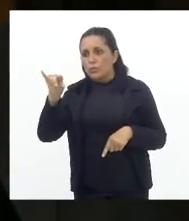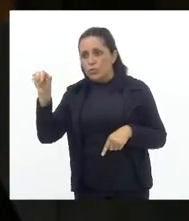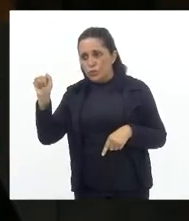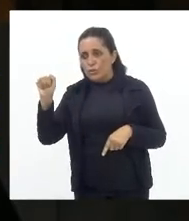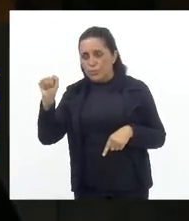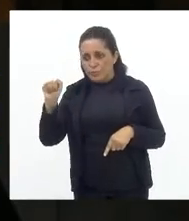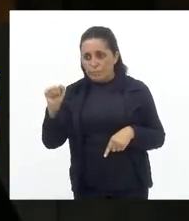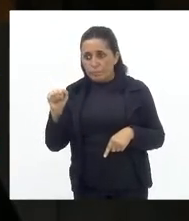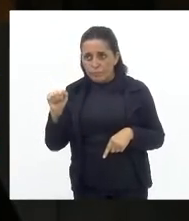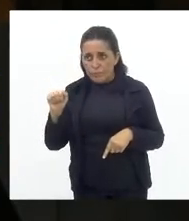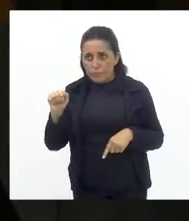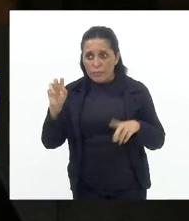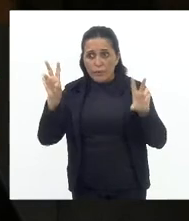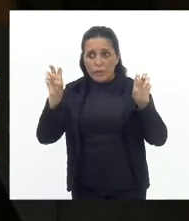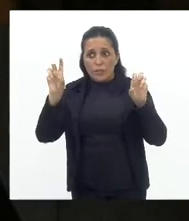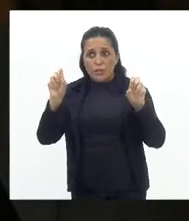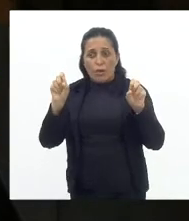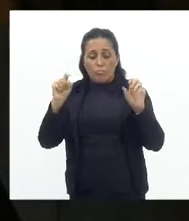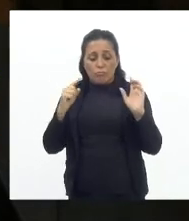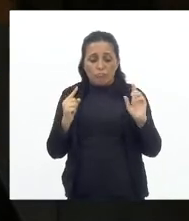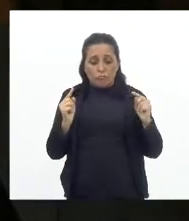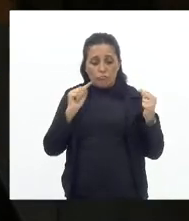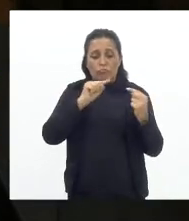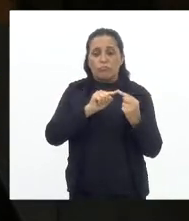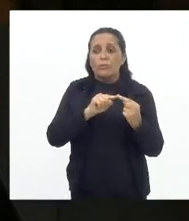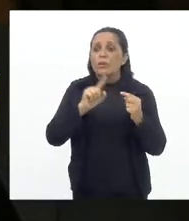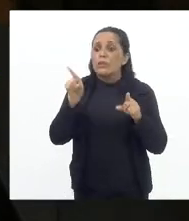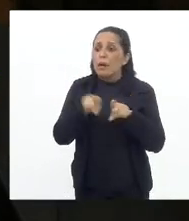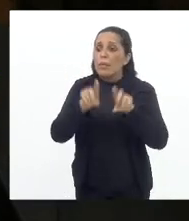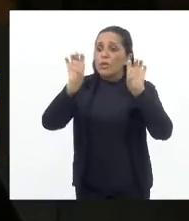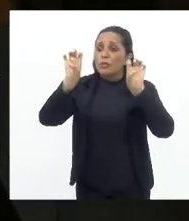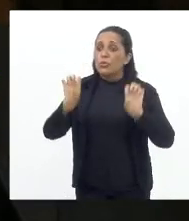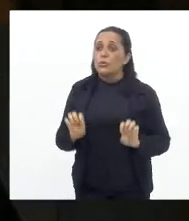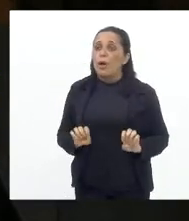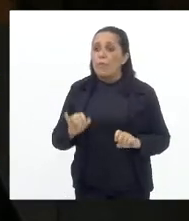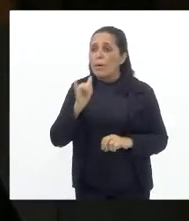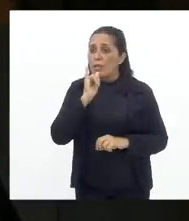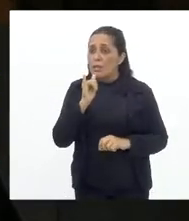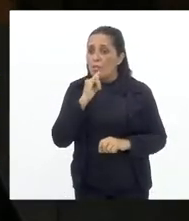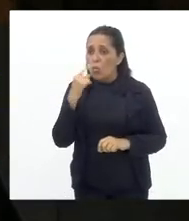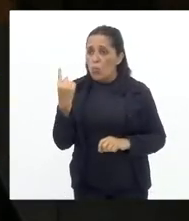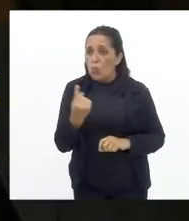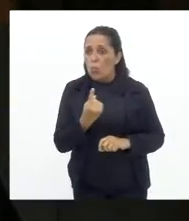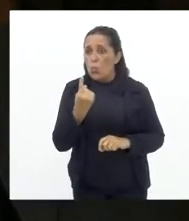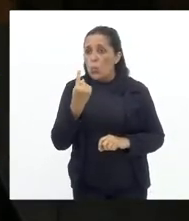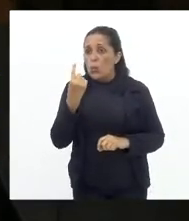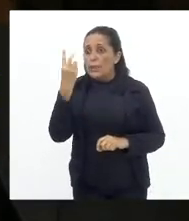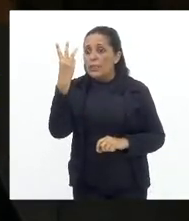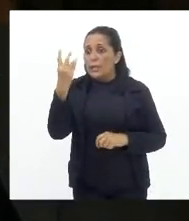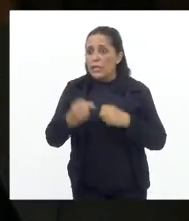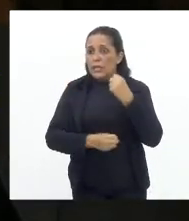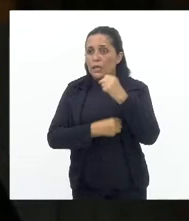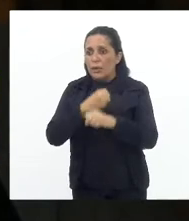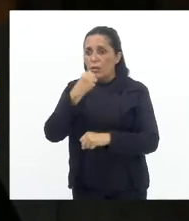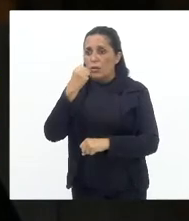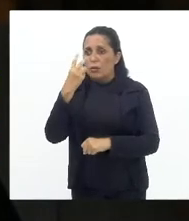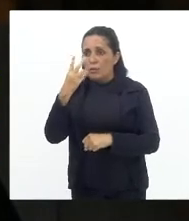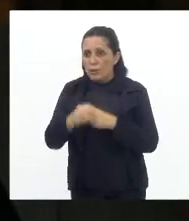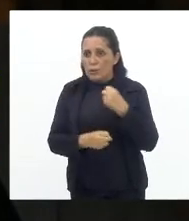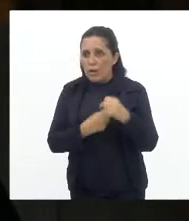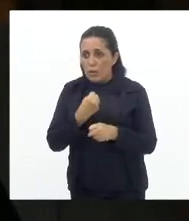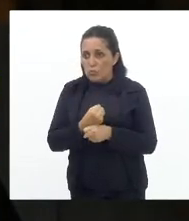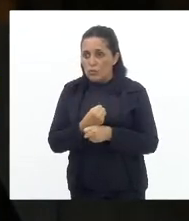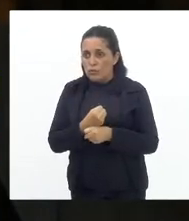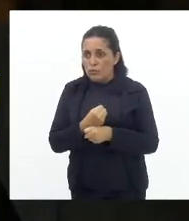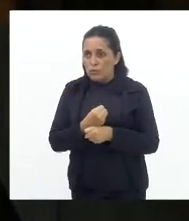aqui além dessas questões pontuais as questões estruturantes vou dar um exemplo só triênio para concluir concluir um